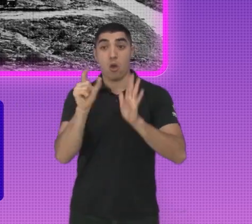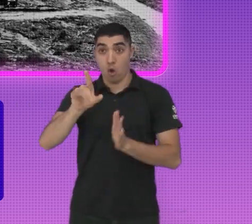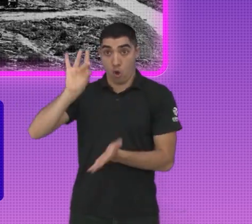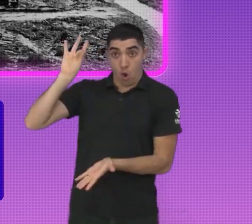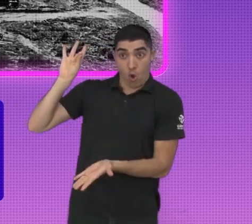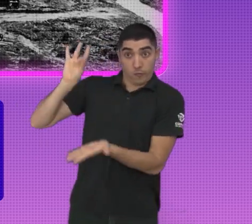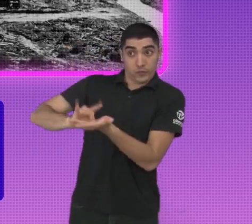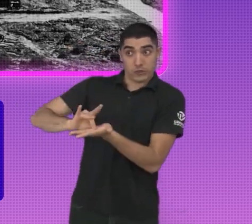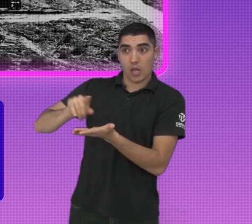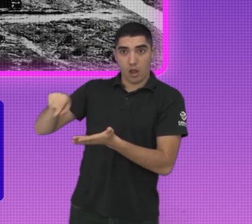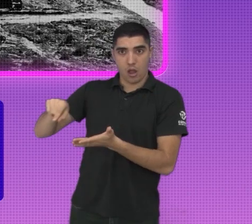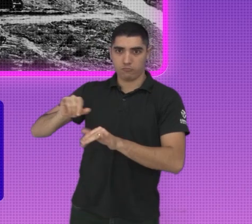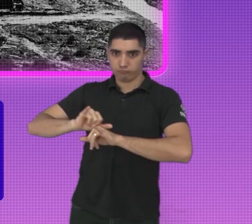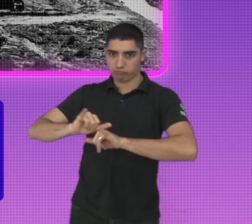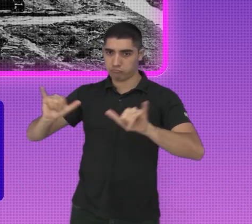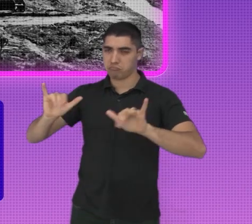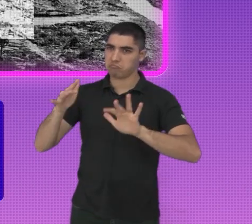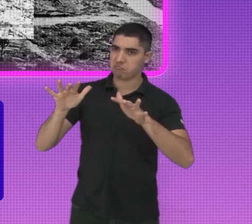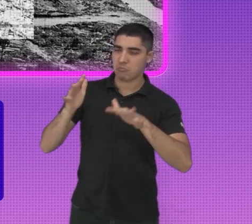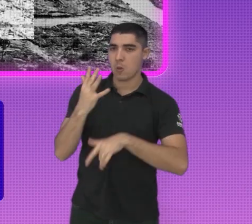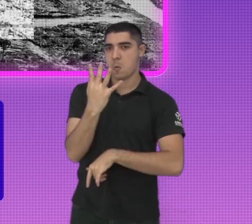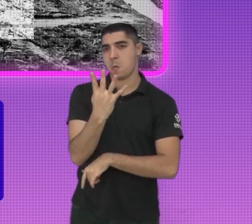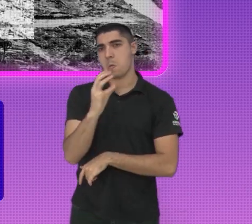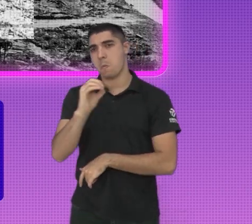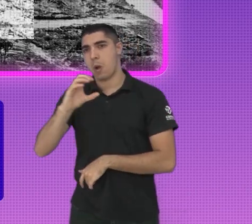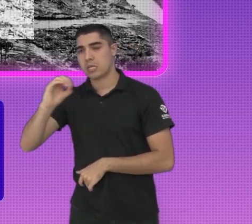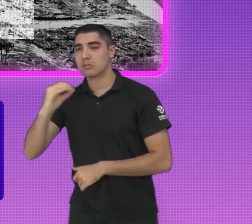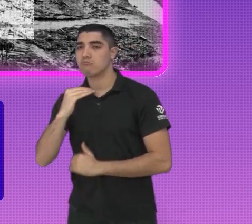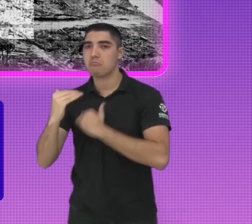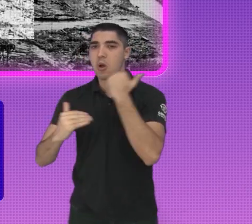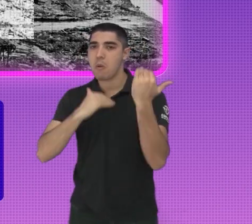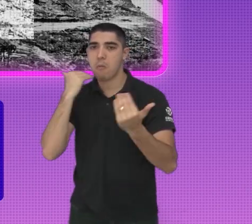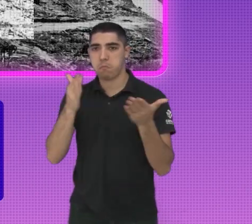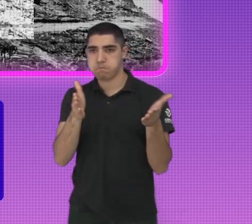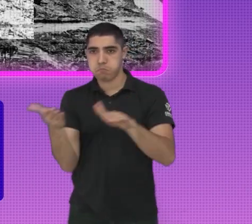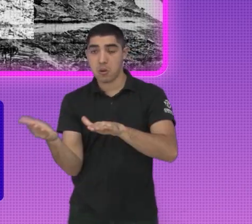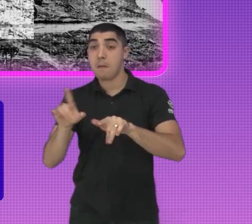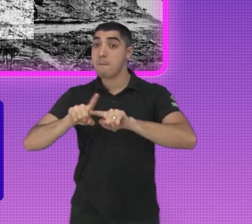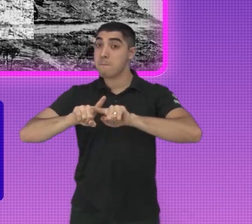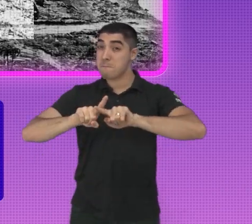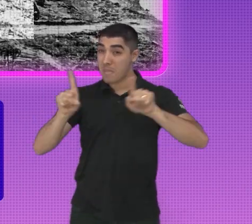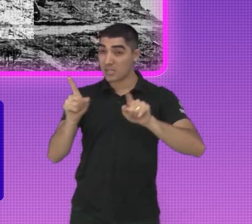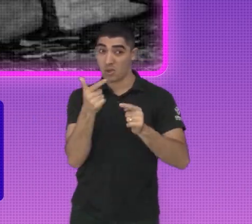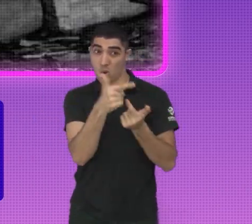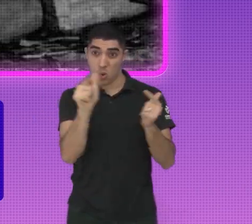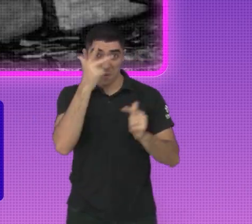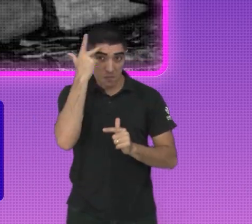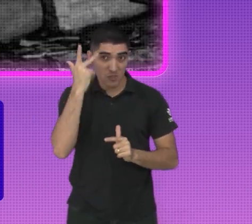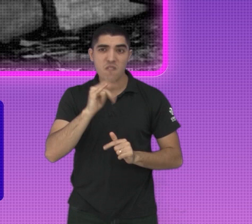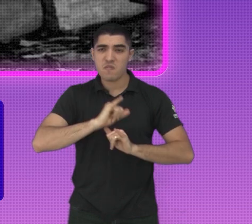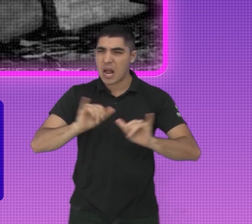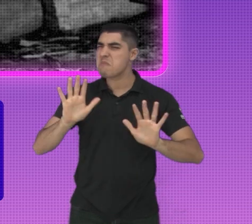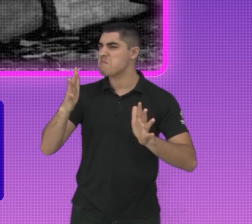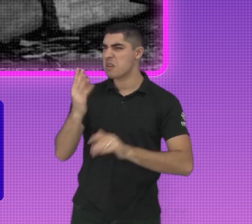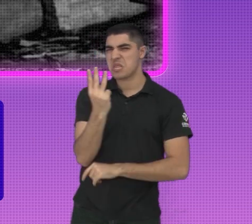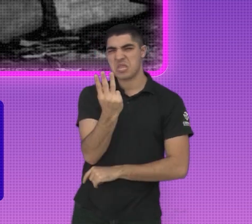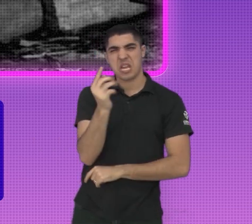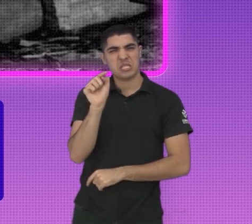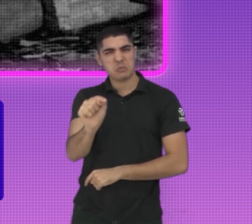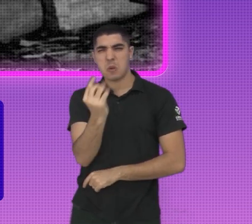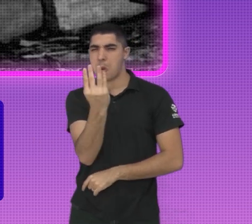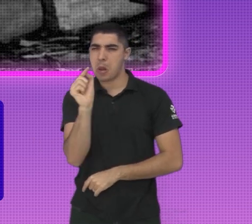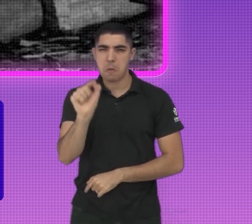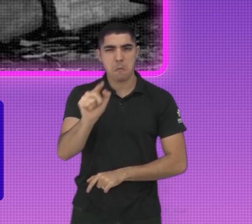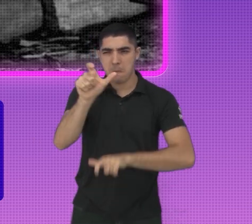Brasil. Oficialmente, falam-se em 400 mortes, mas há quem diga que foram mais de